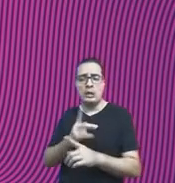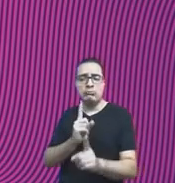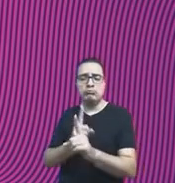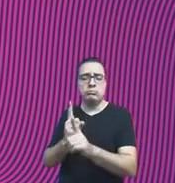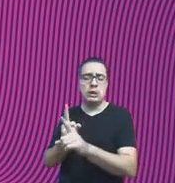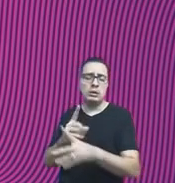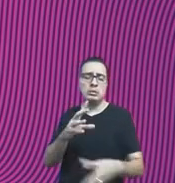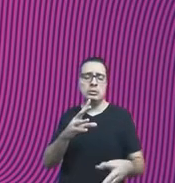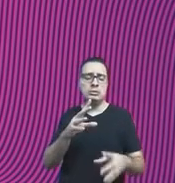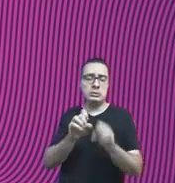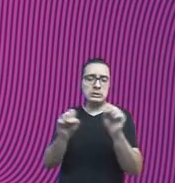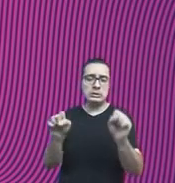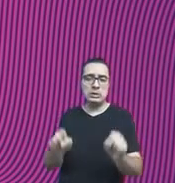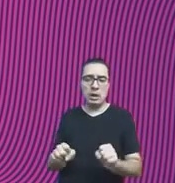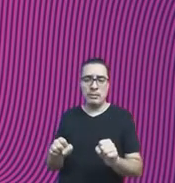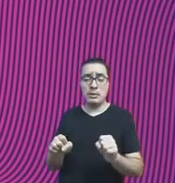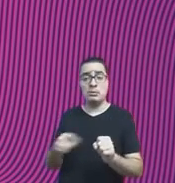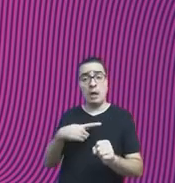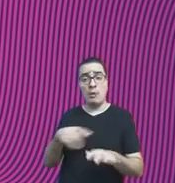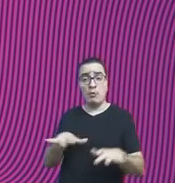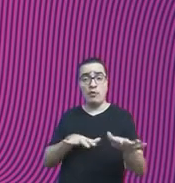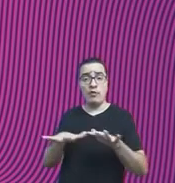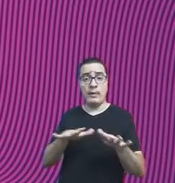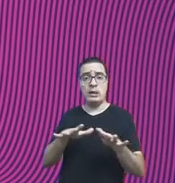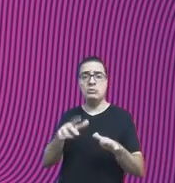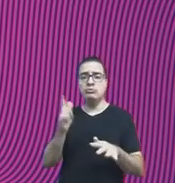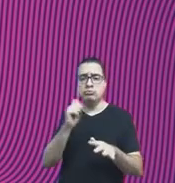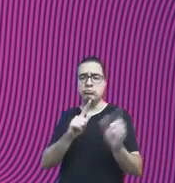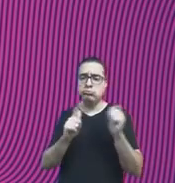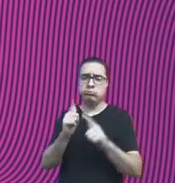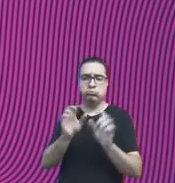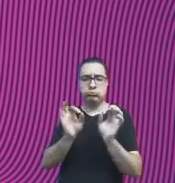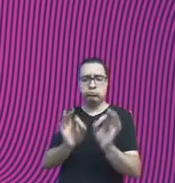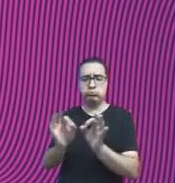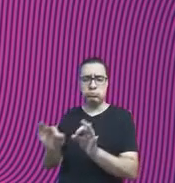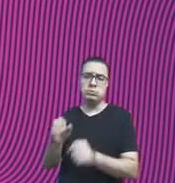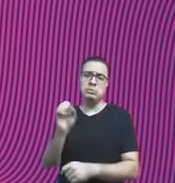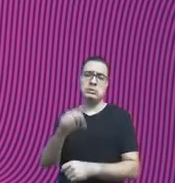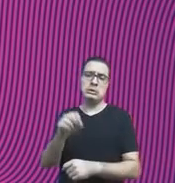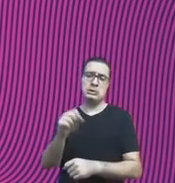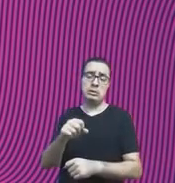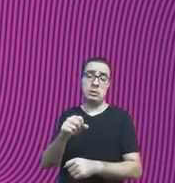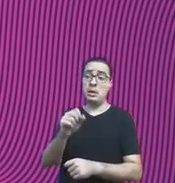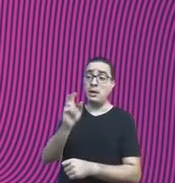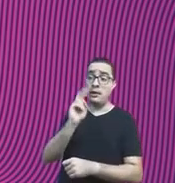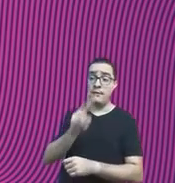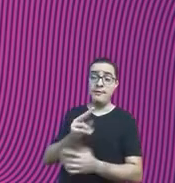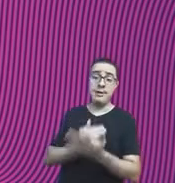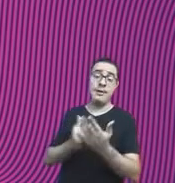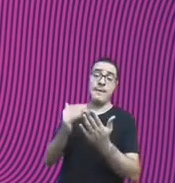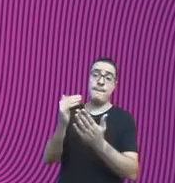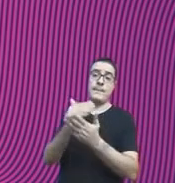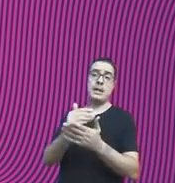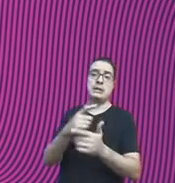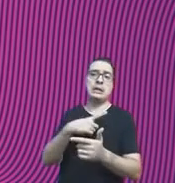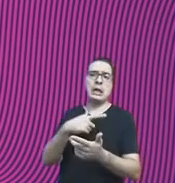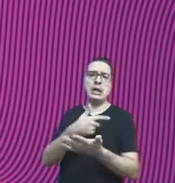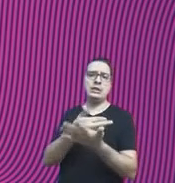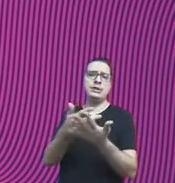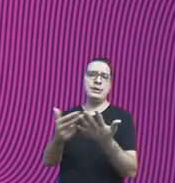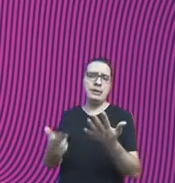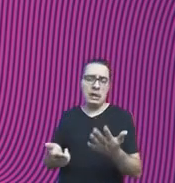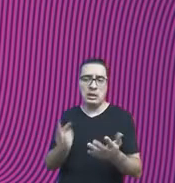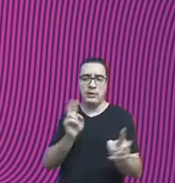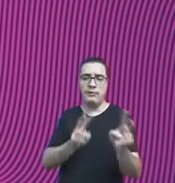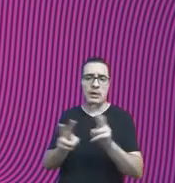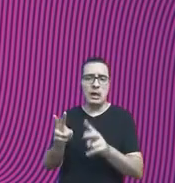passam por movimentos de consolidação, sim. Aquela que fica mais visível, e obviamente está na vitrine, por N razões, as discussões da CPI e tudo